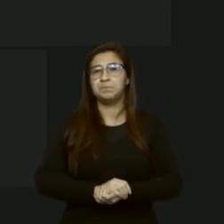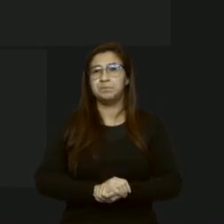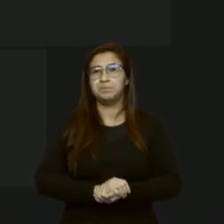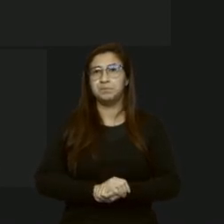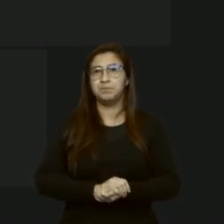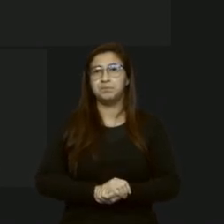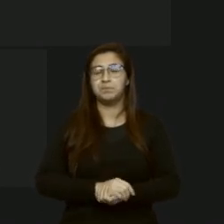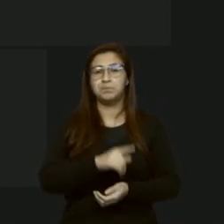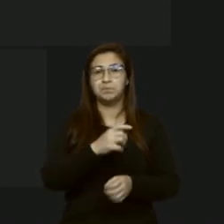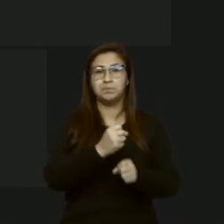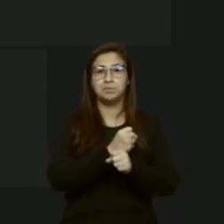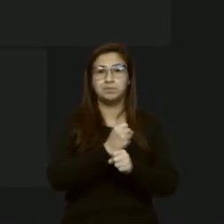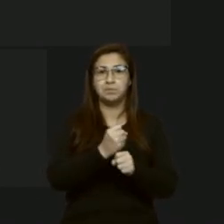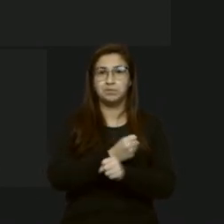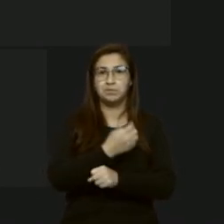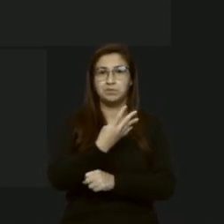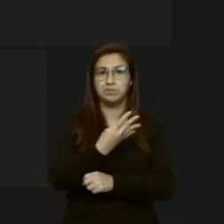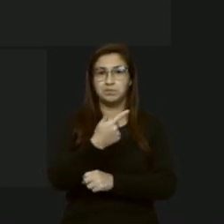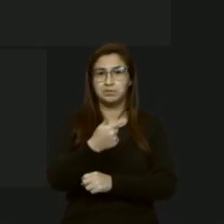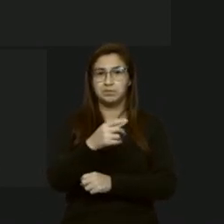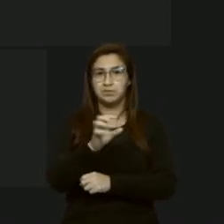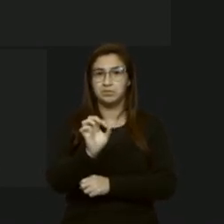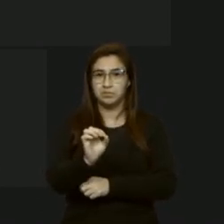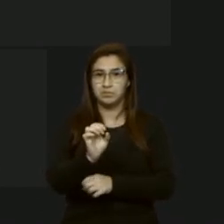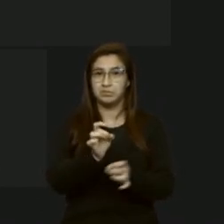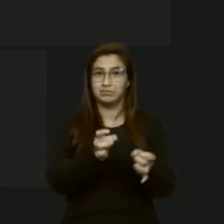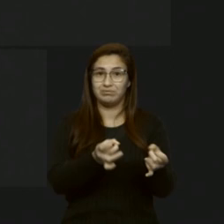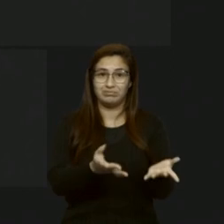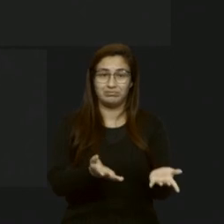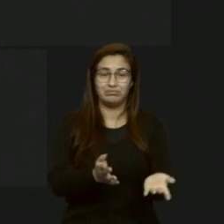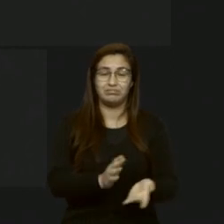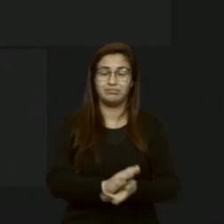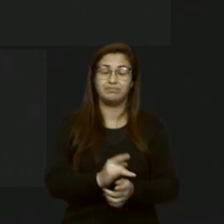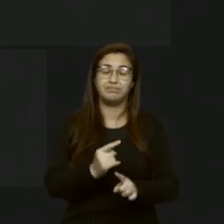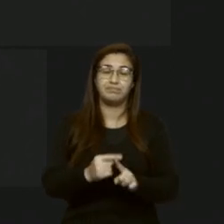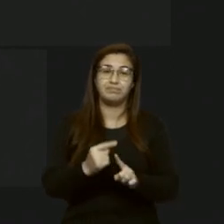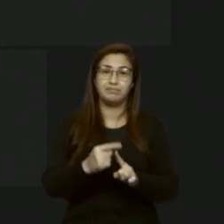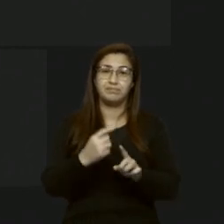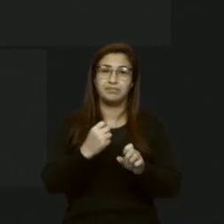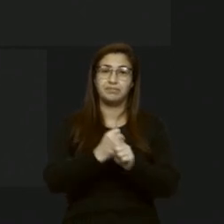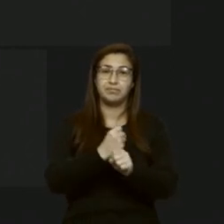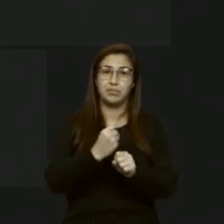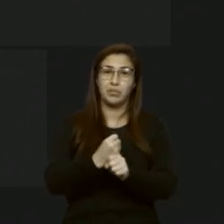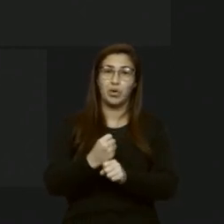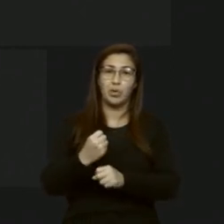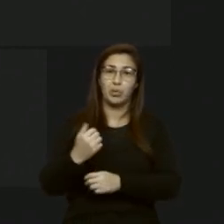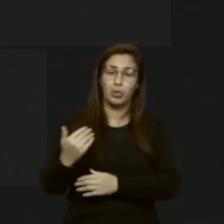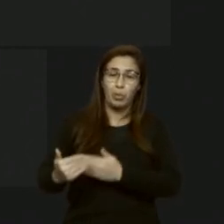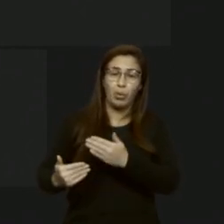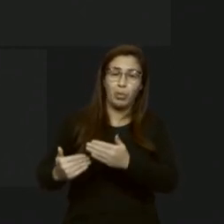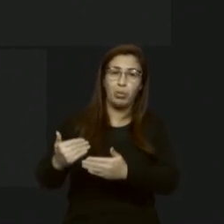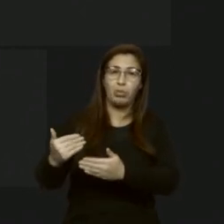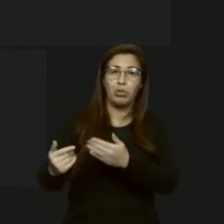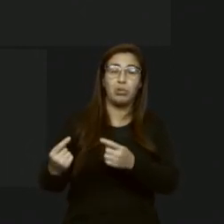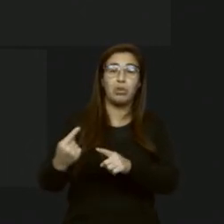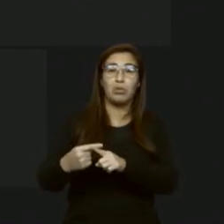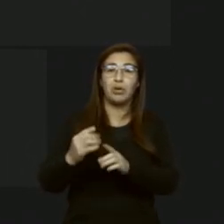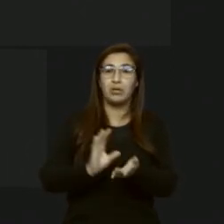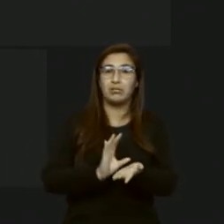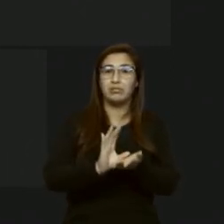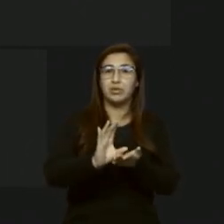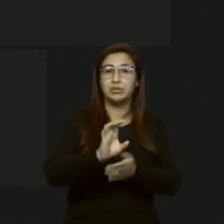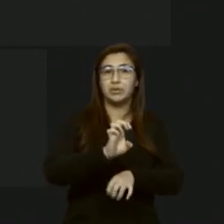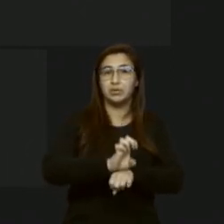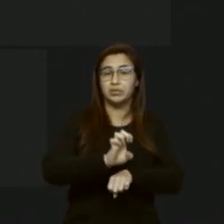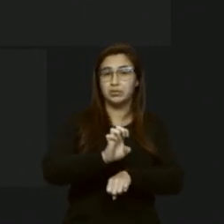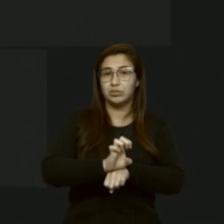obras de 470 abandonados, né, porque o pouco da obra que está andando é ainda graças ao investimento do governo do Estado, né, que